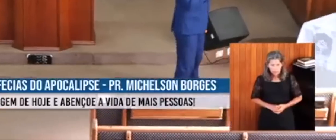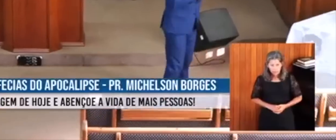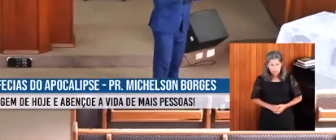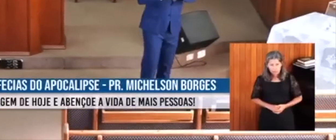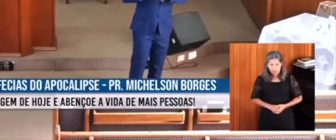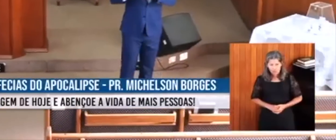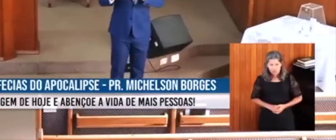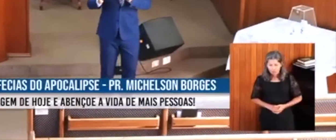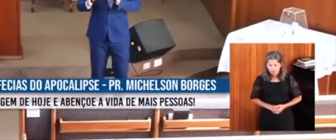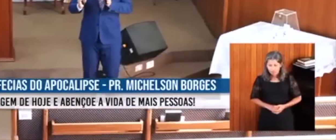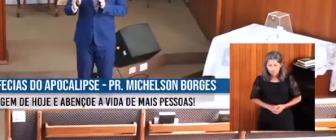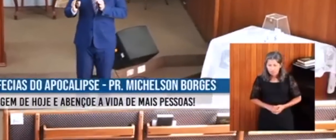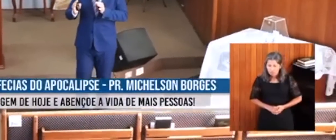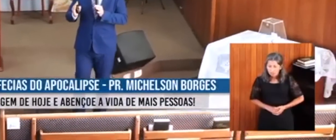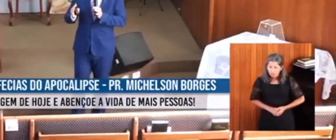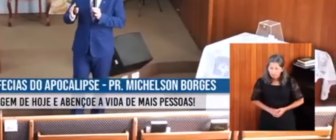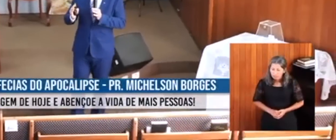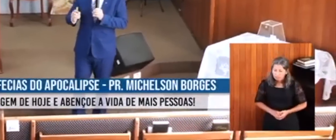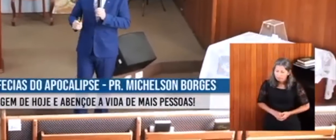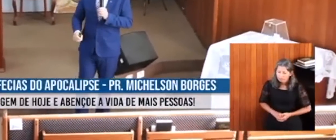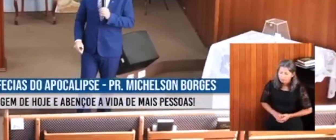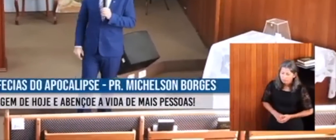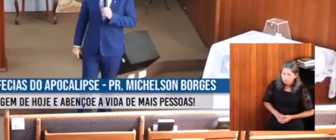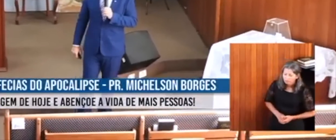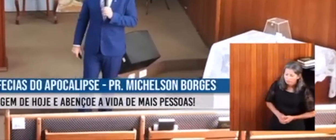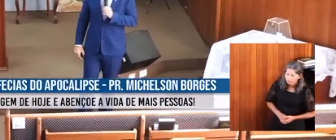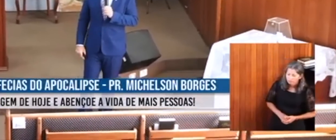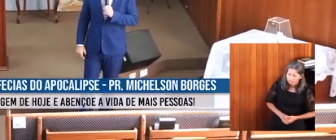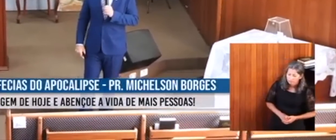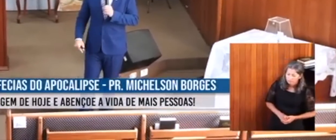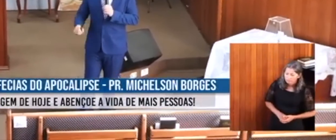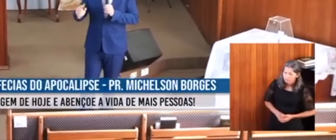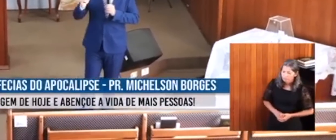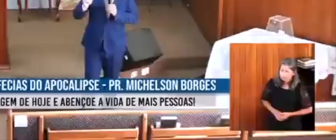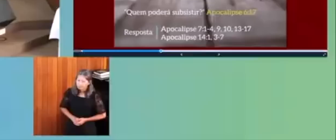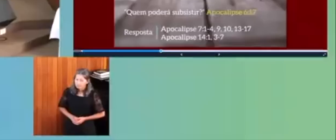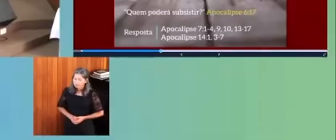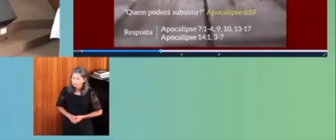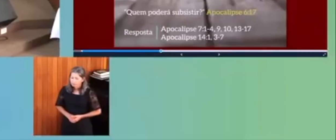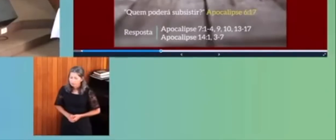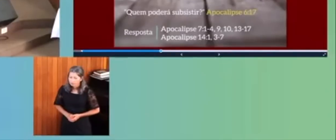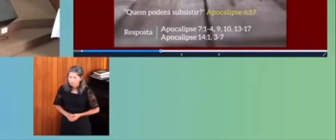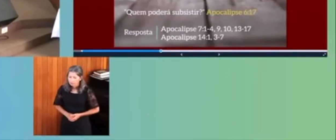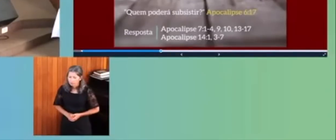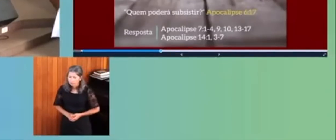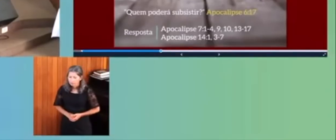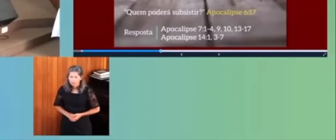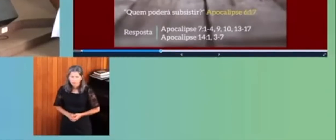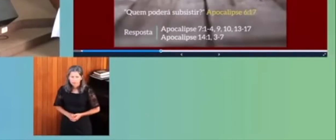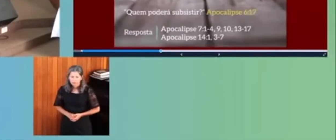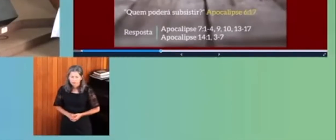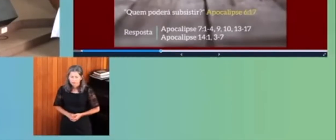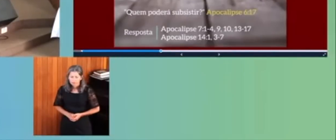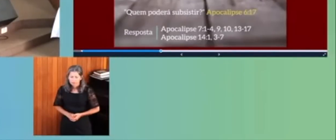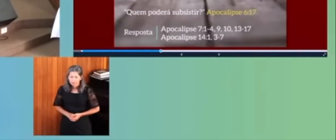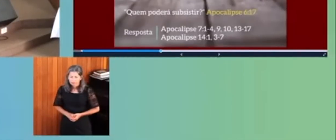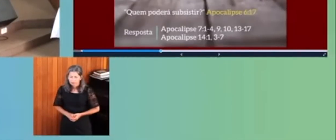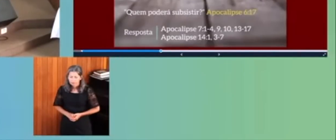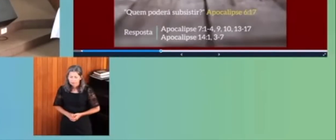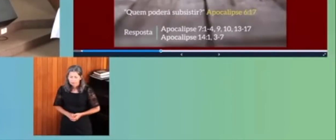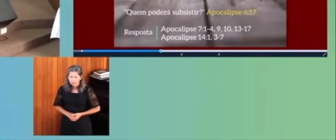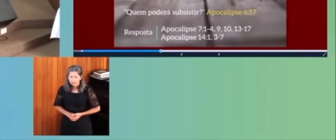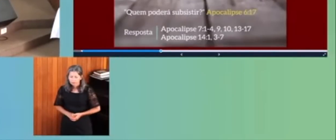o quinto e o sexto selos, termina com uma pergunta. Quem poderá subsistir? Quem poderá ser